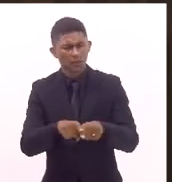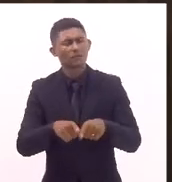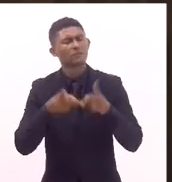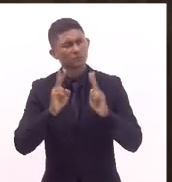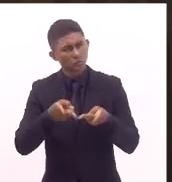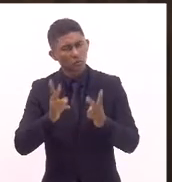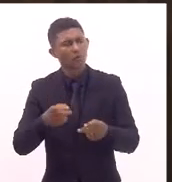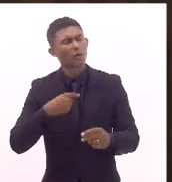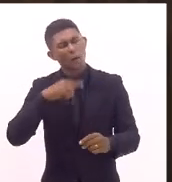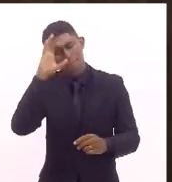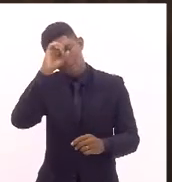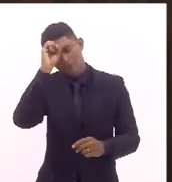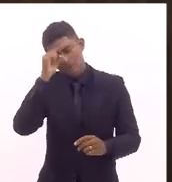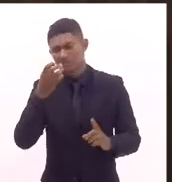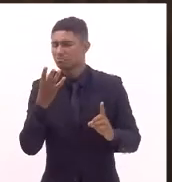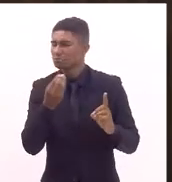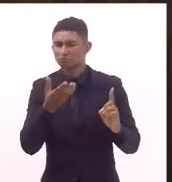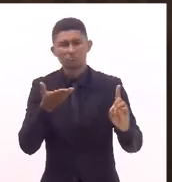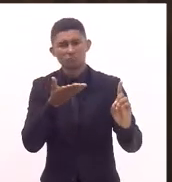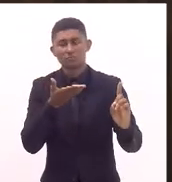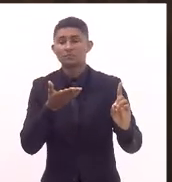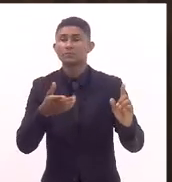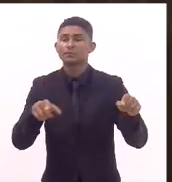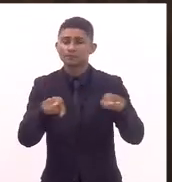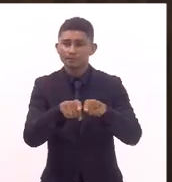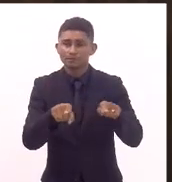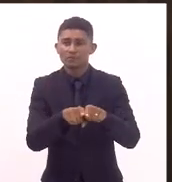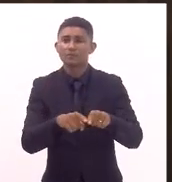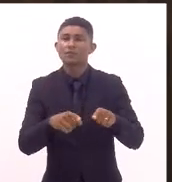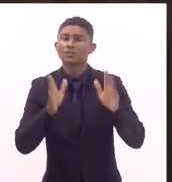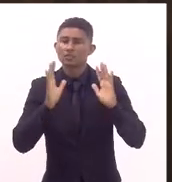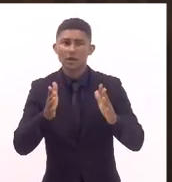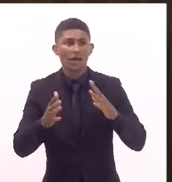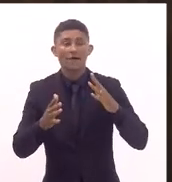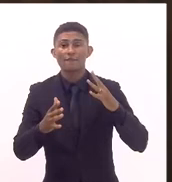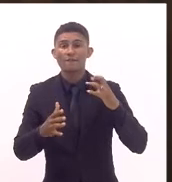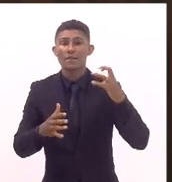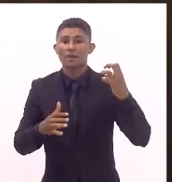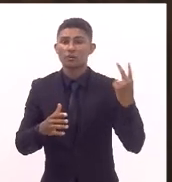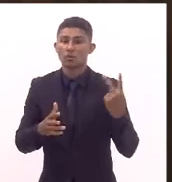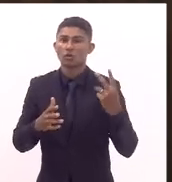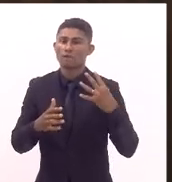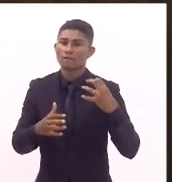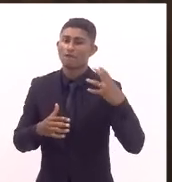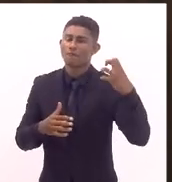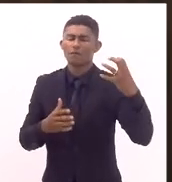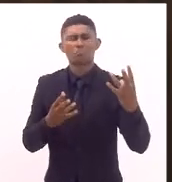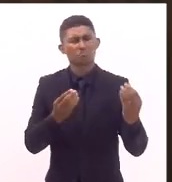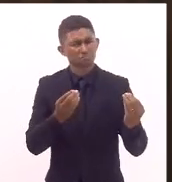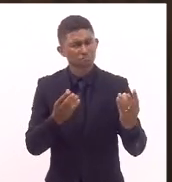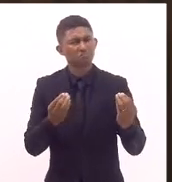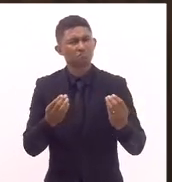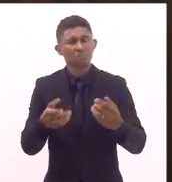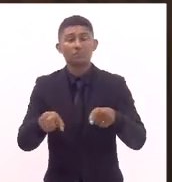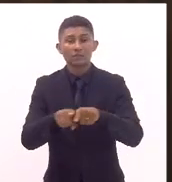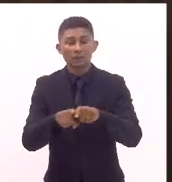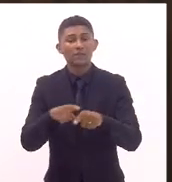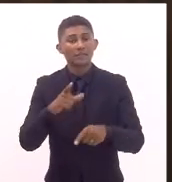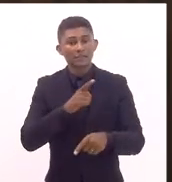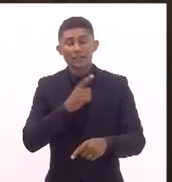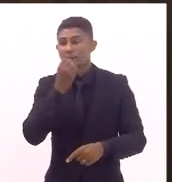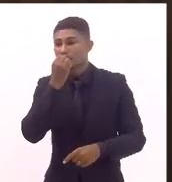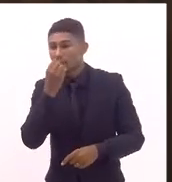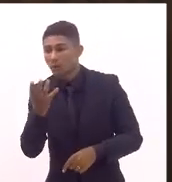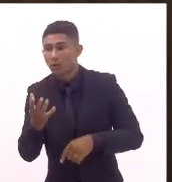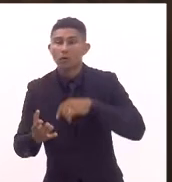aprendi muito com você viajei bastante com ela enfrentei coisas boas